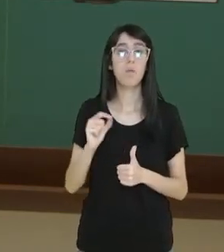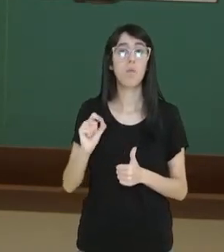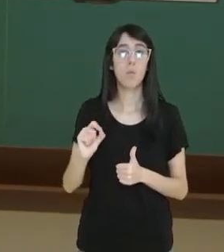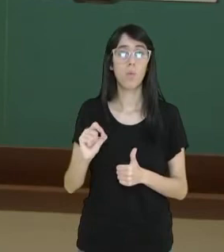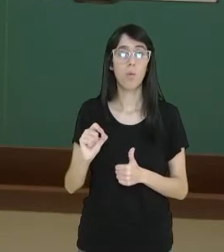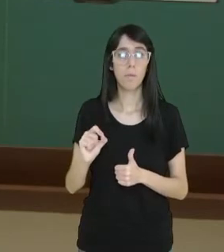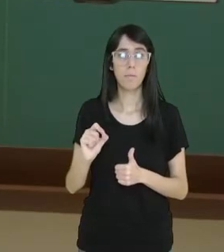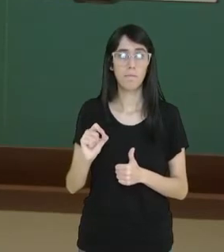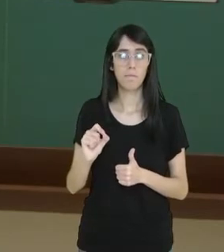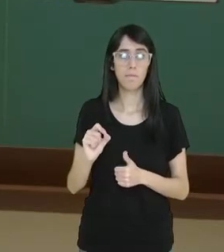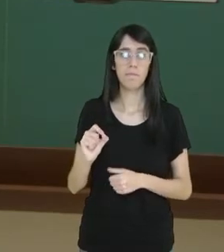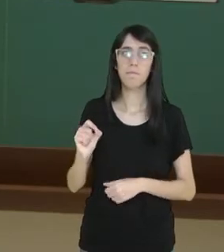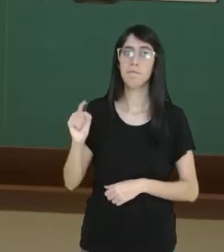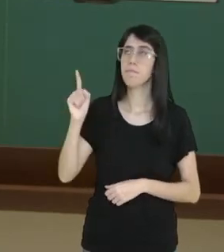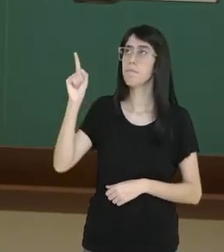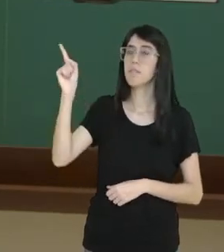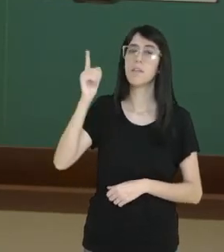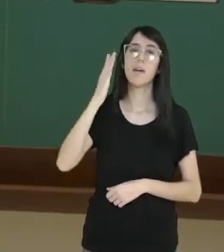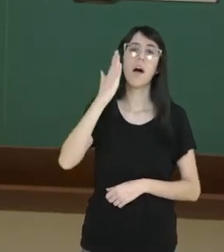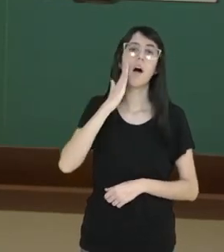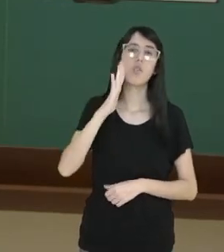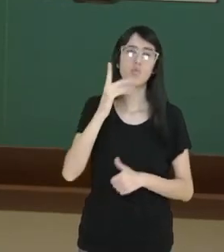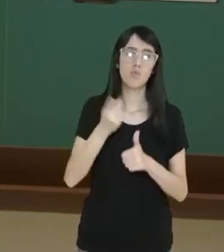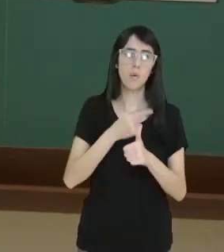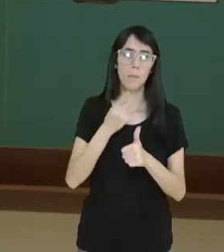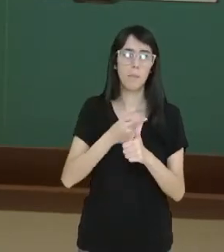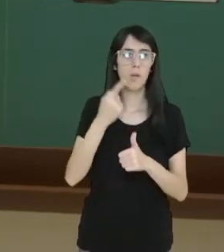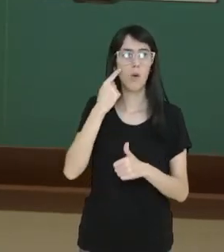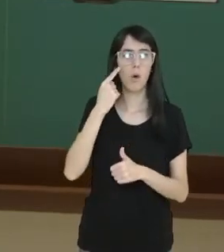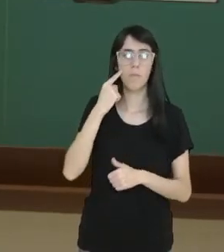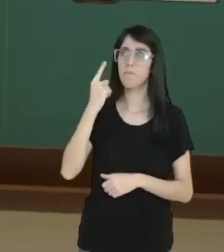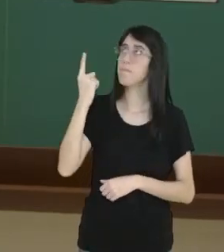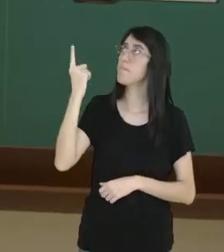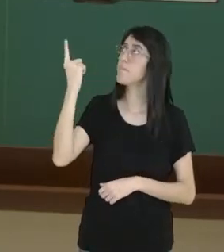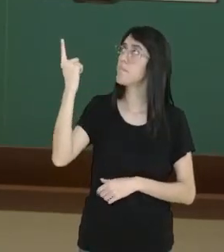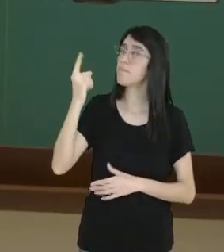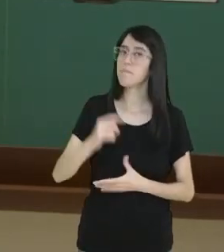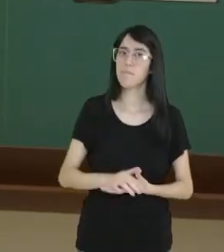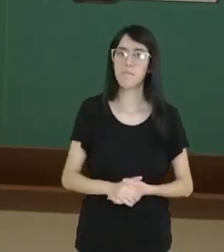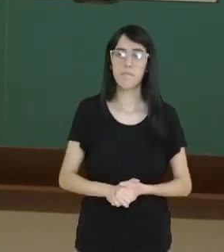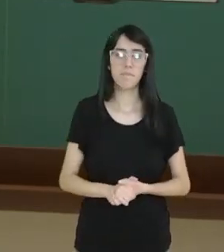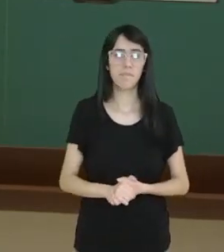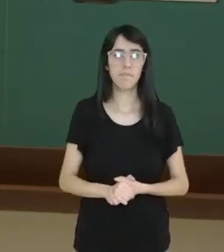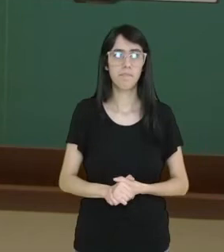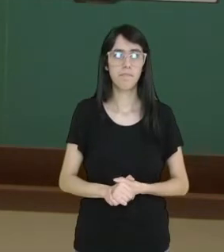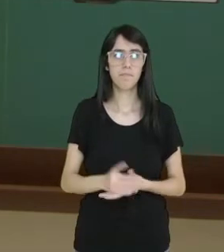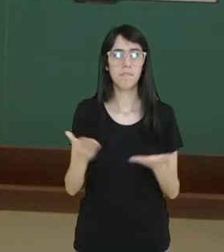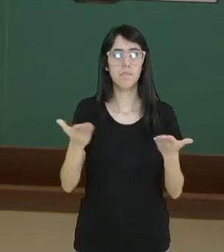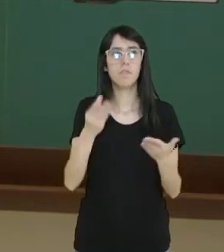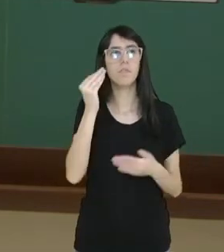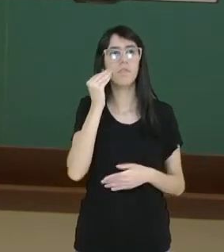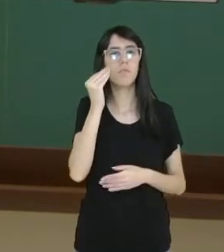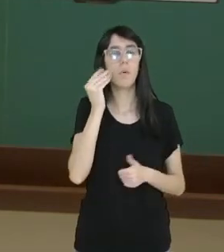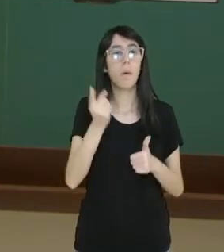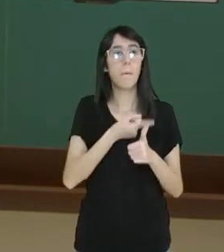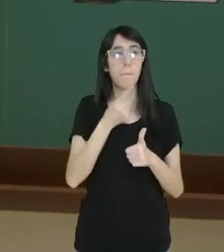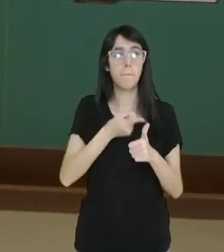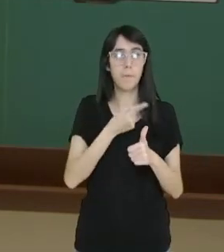cateto azul. Então, eu tenho aqui esse cateto aqui embaixo e tenho esse grandão. Vamos calcular o primeiro.